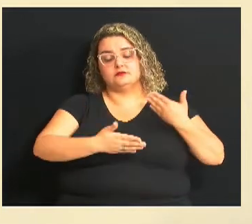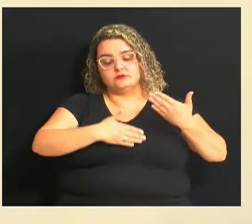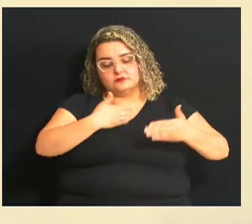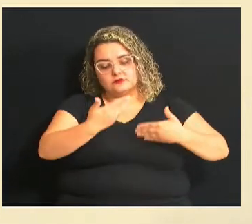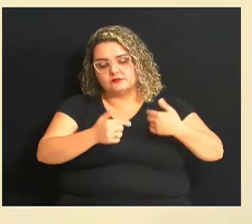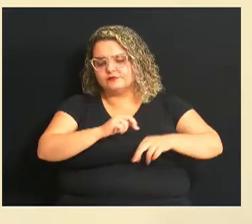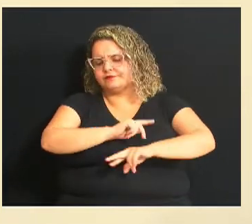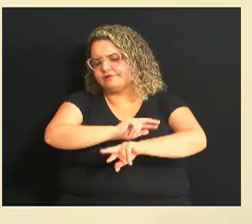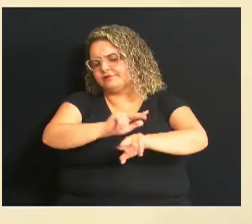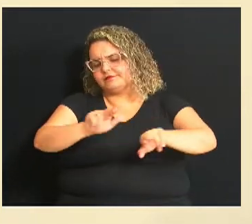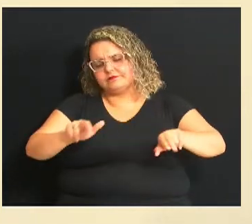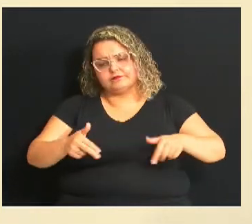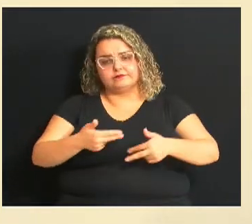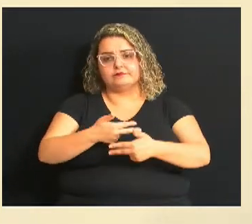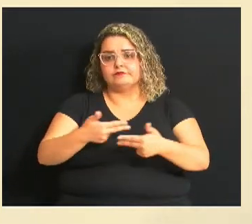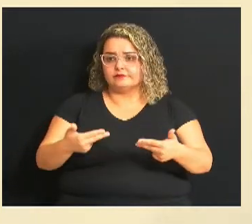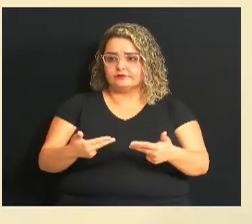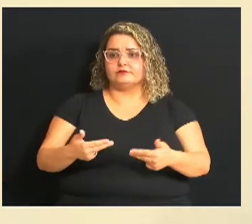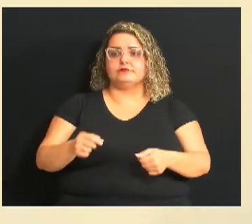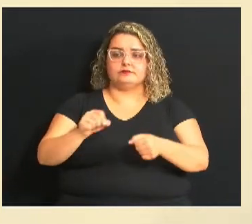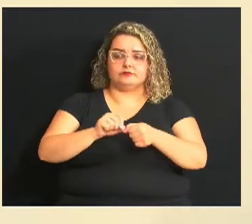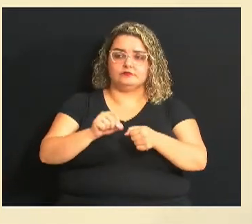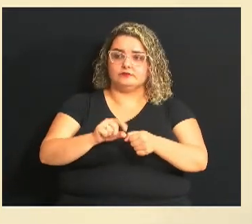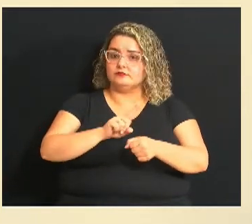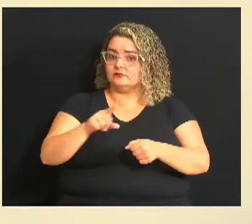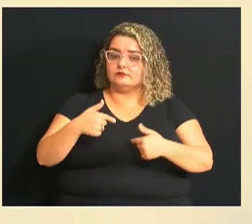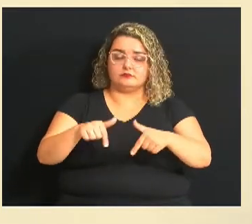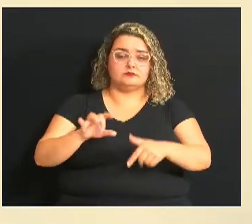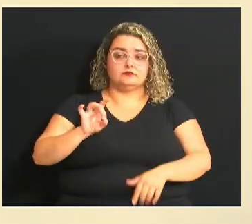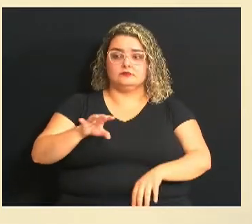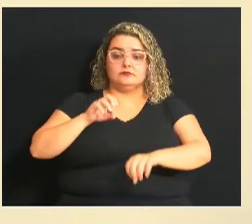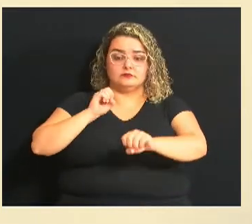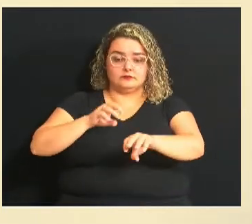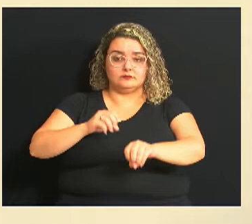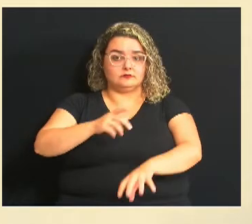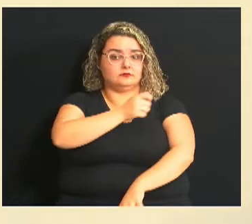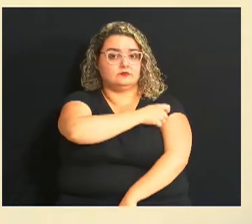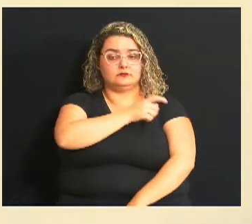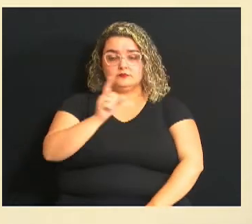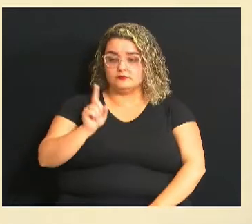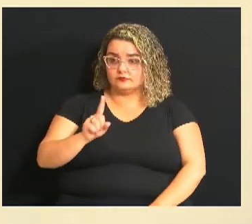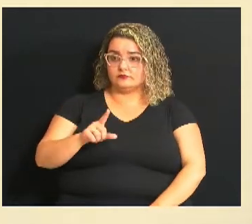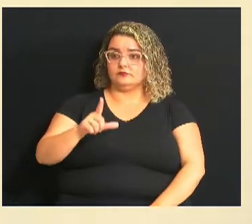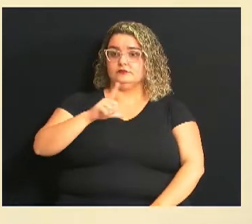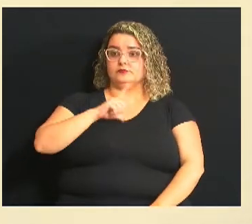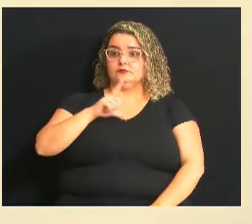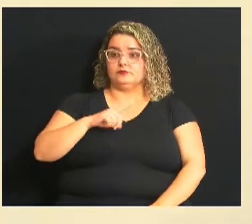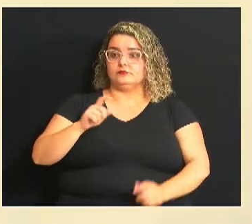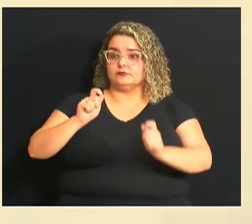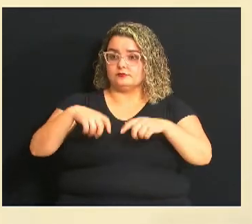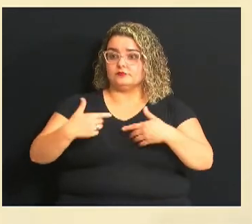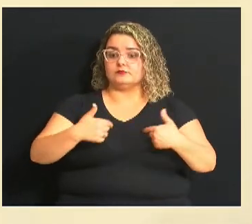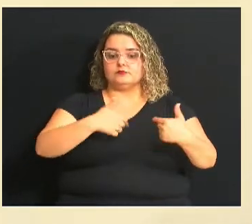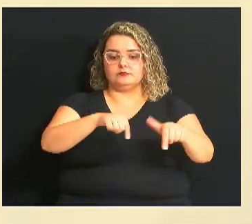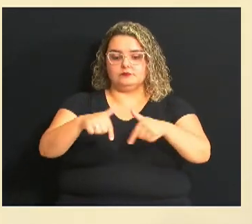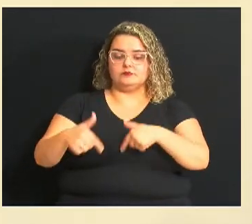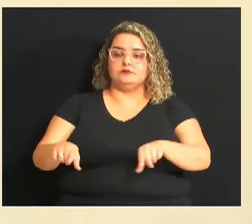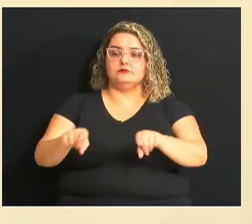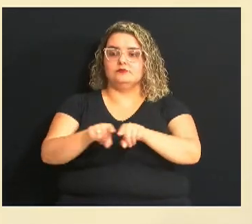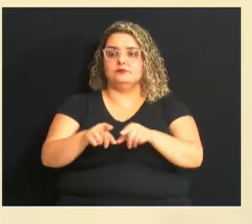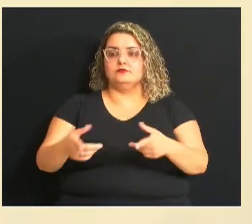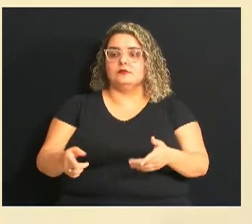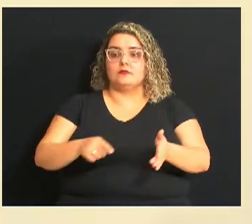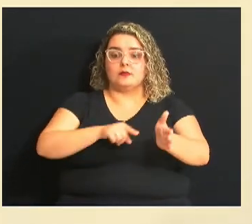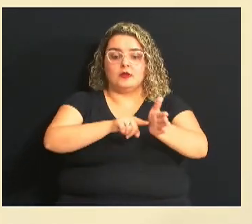porque lá a gente não trabalha somente no ensino, na aula. Lá nós temos condições de trabalhar também na